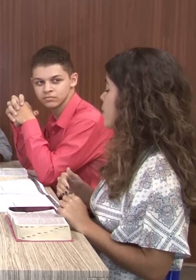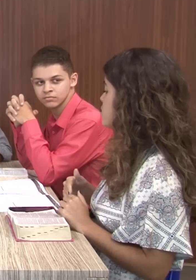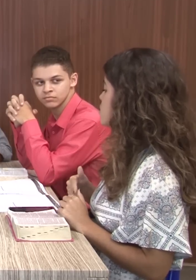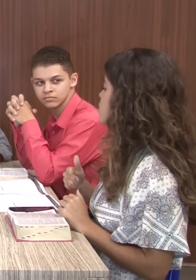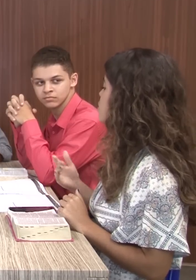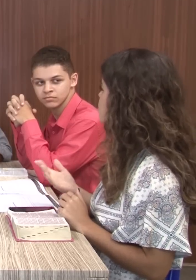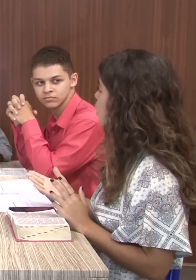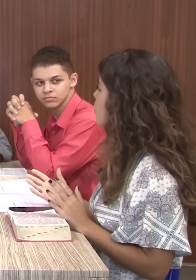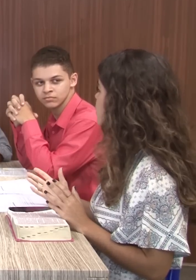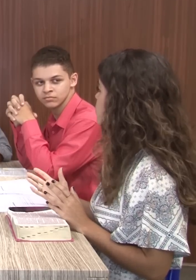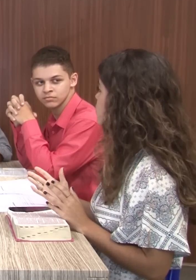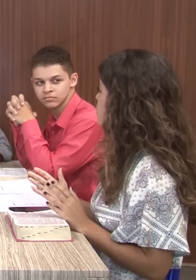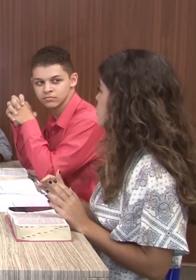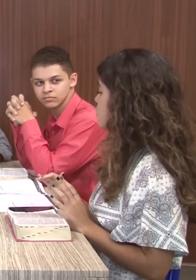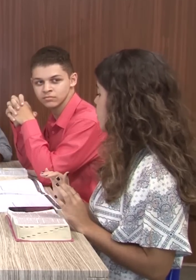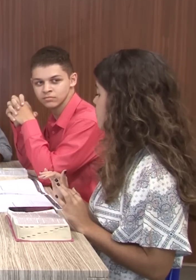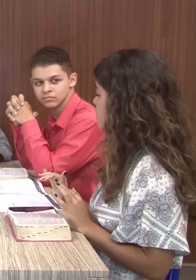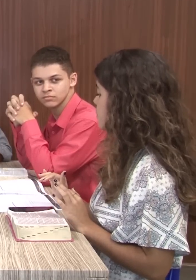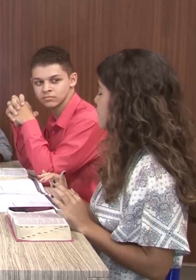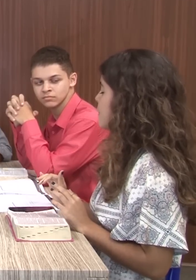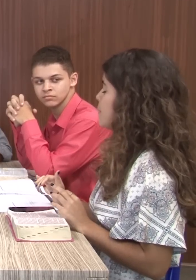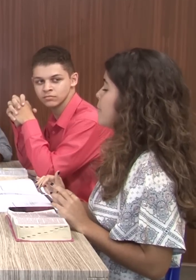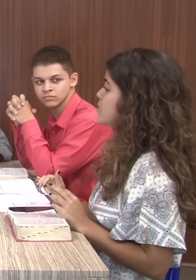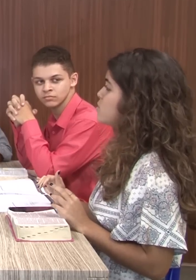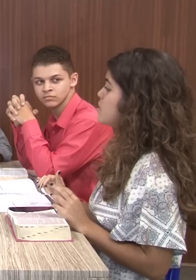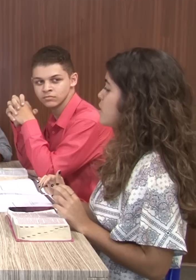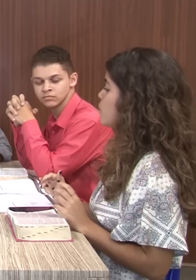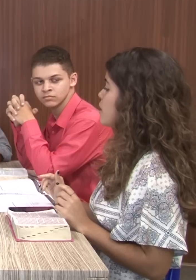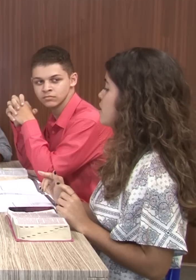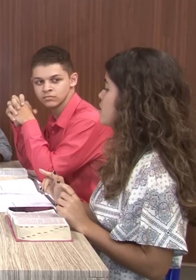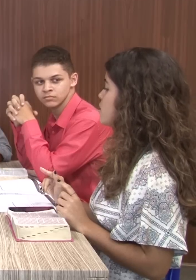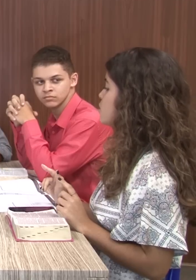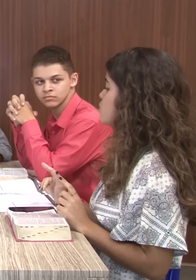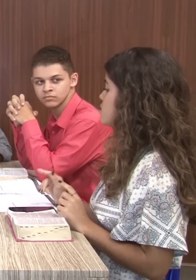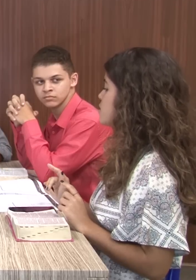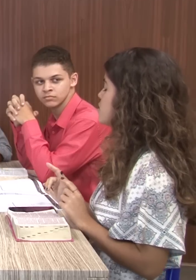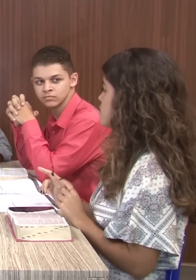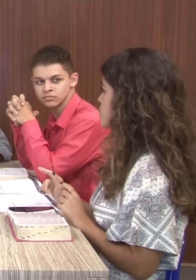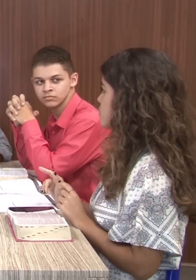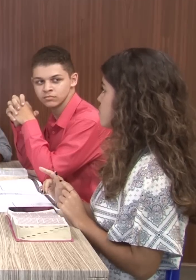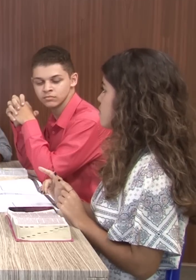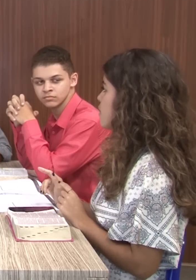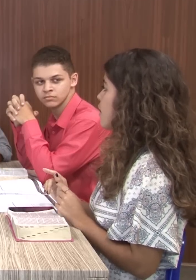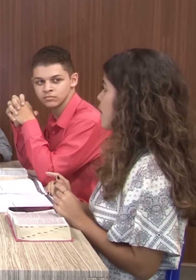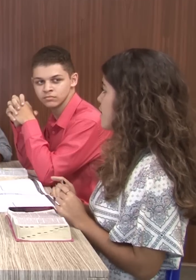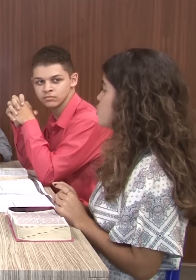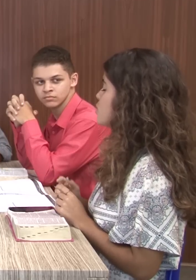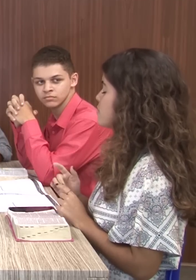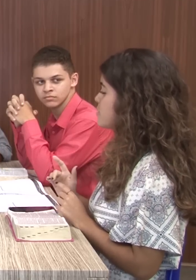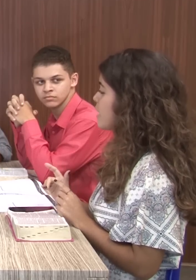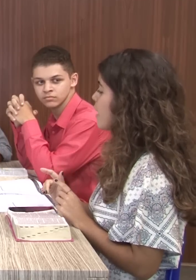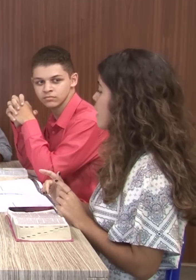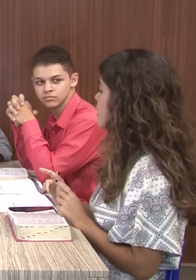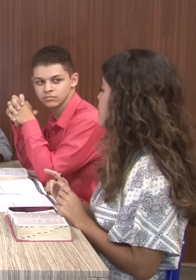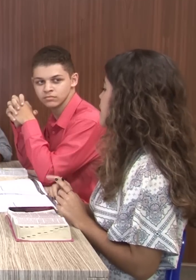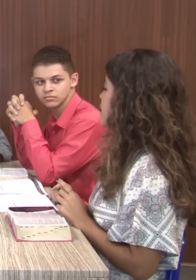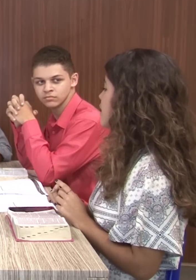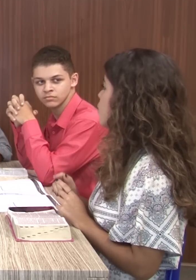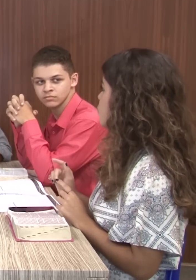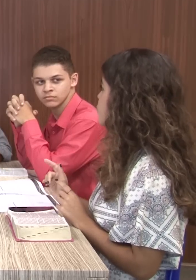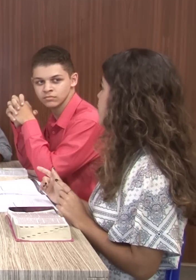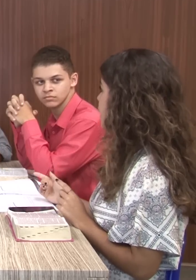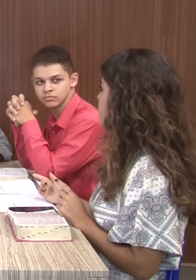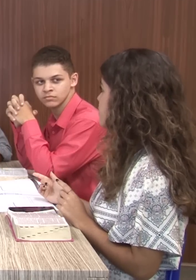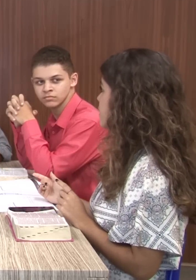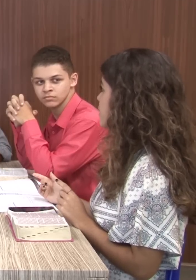elas realmente dormem. Mas o Senhor, Ele nos ensina a descansar e